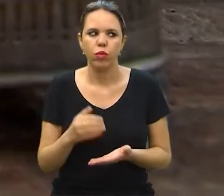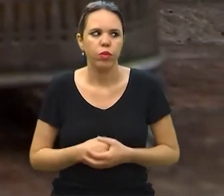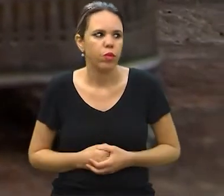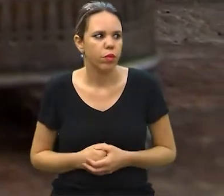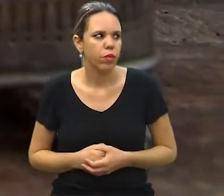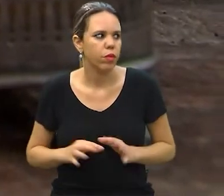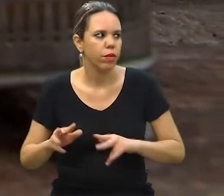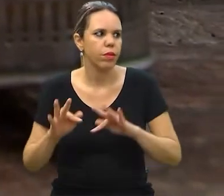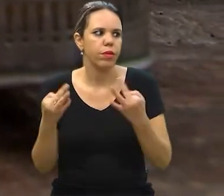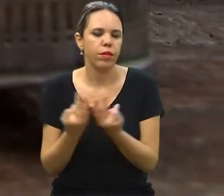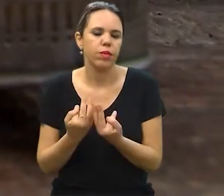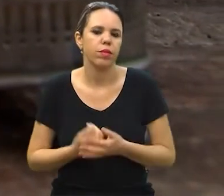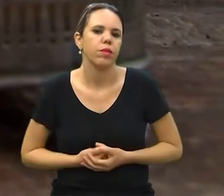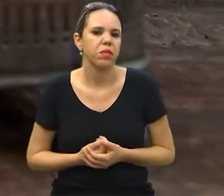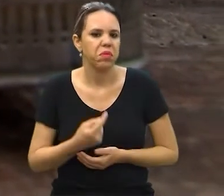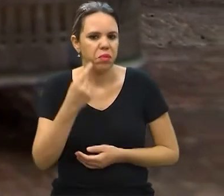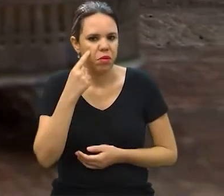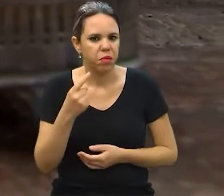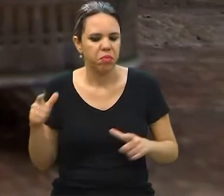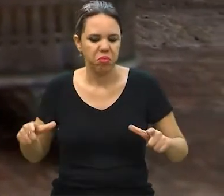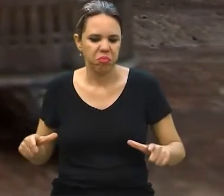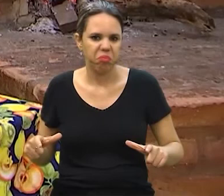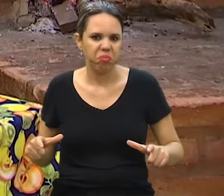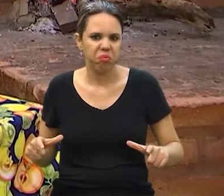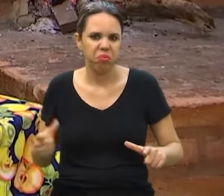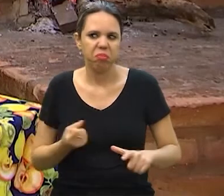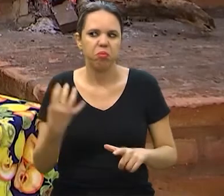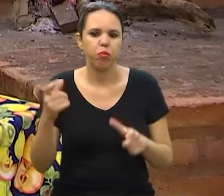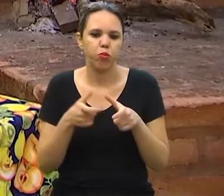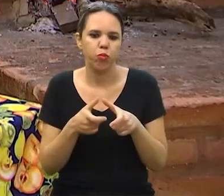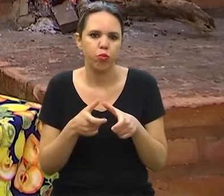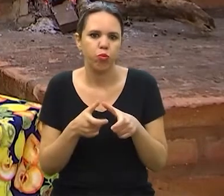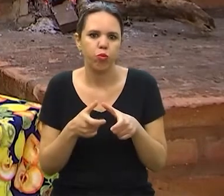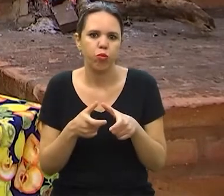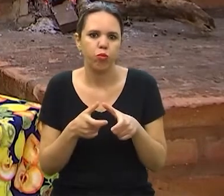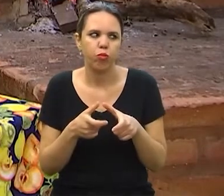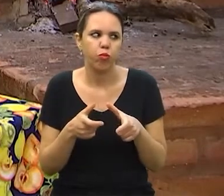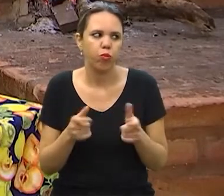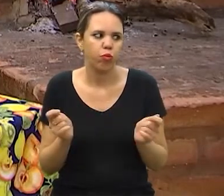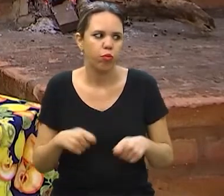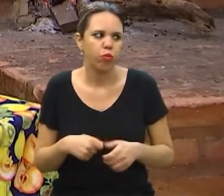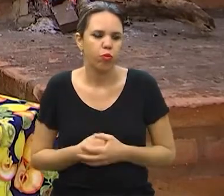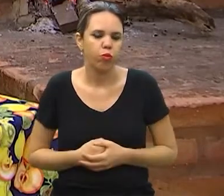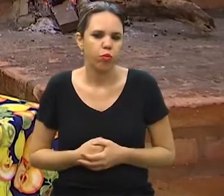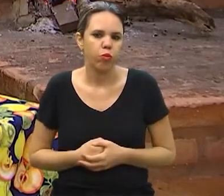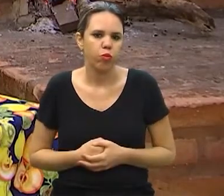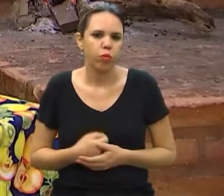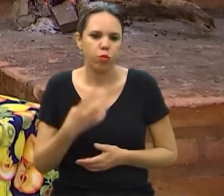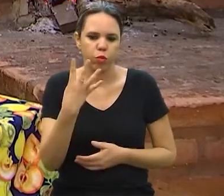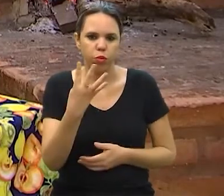Verdade. E dá para toda a família. Olha aqui essa travessa, o quanto rendeu, hein? Olha, isso aqui dá para